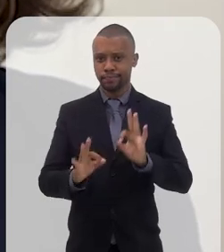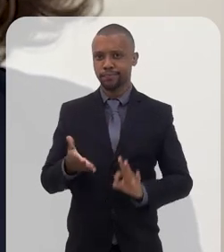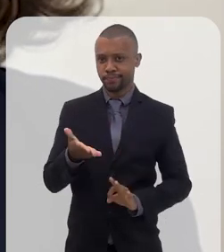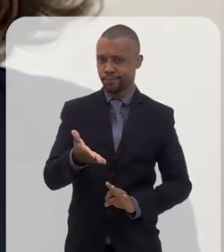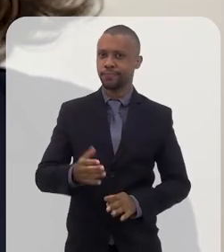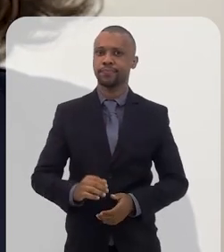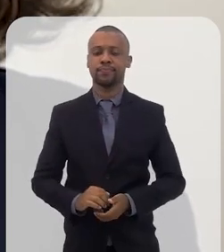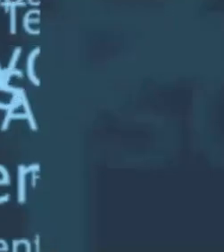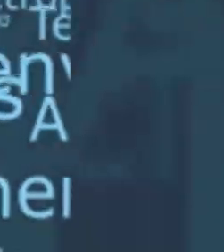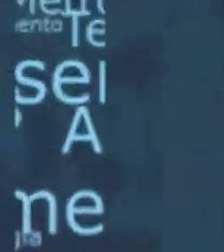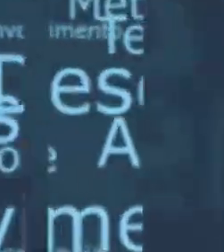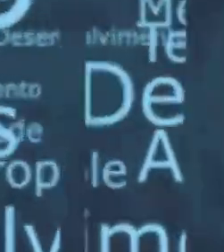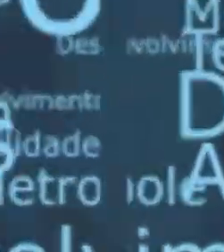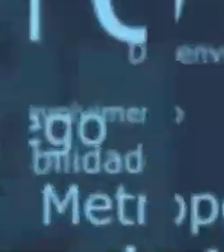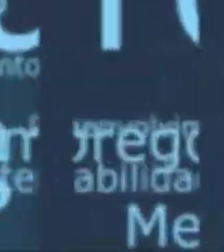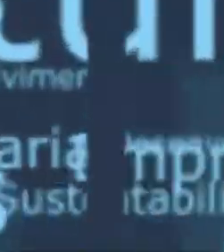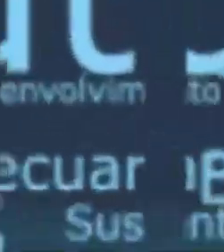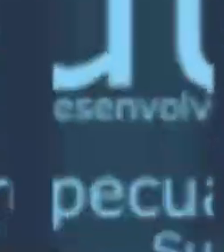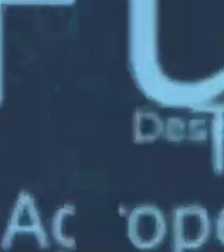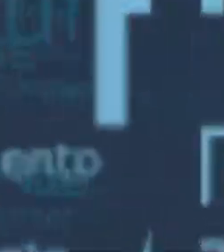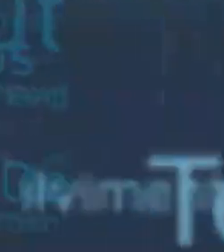realização do trabalho.